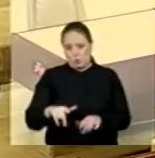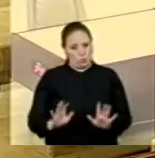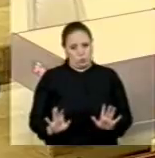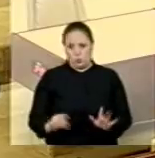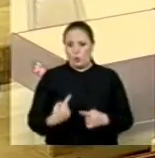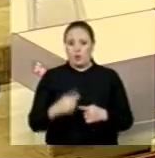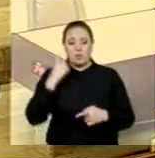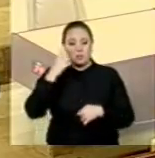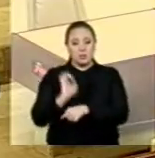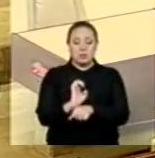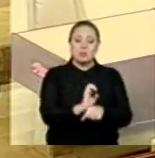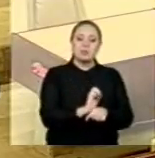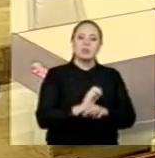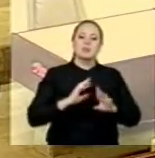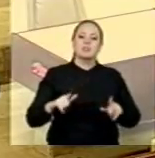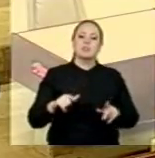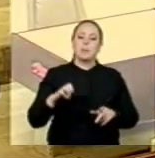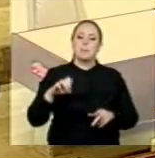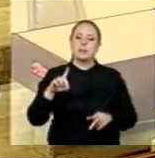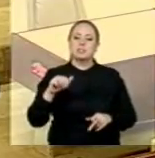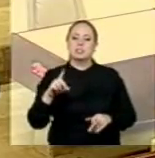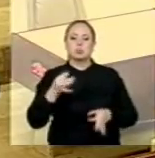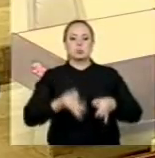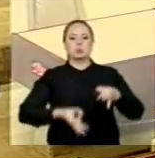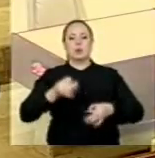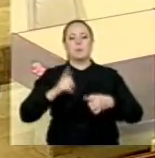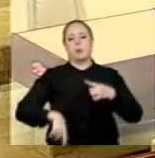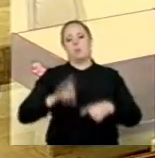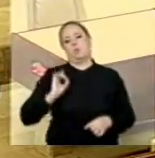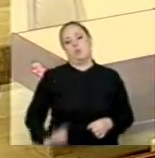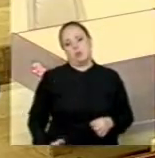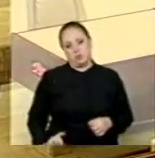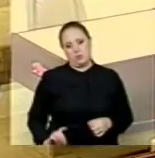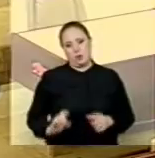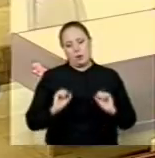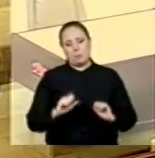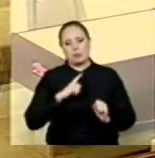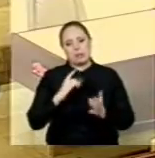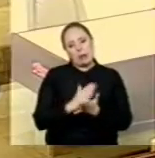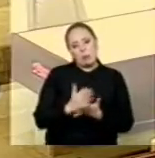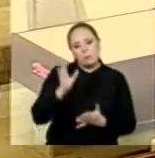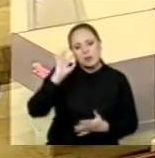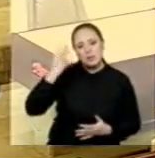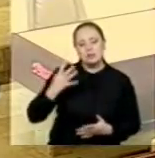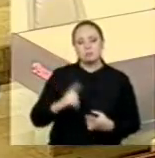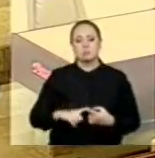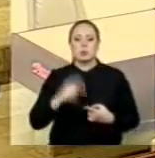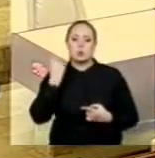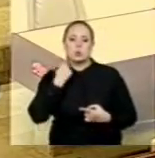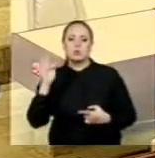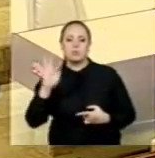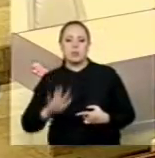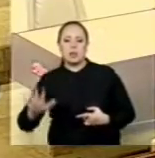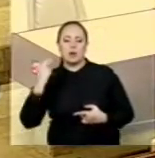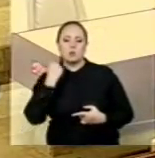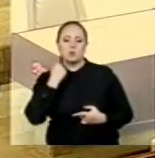estaduais que foram objeto de medidas judiciais constritivas de direito podem recorrer das decisões do juiz federal, do juiz eleitoral